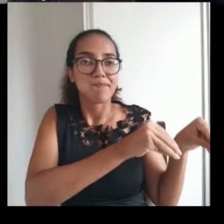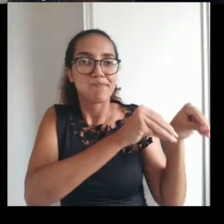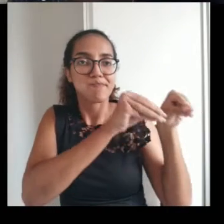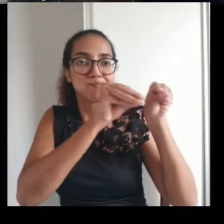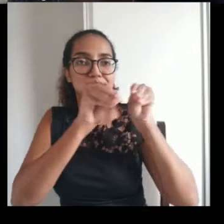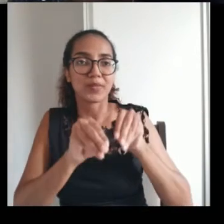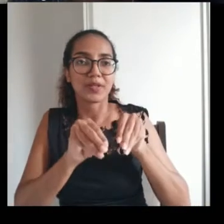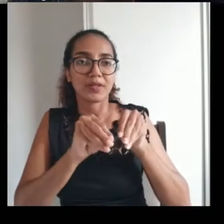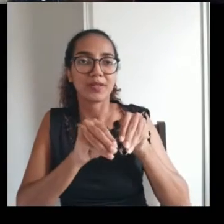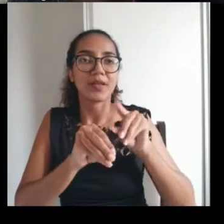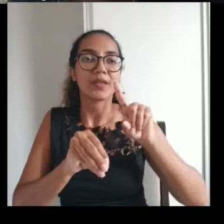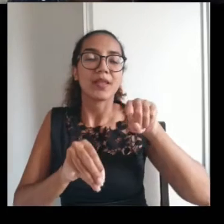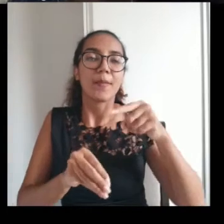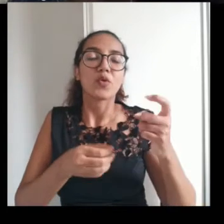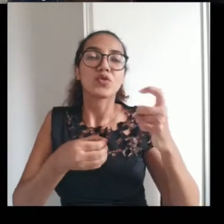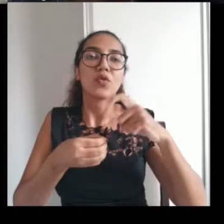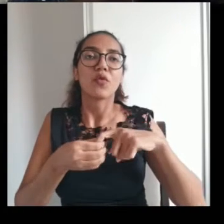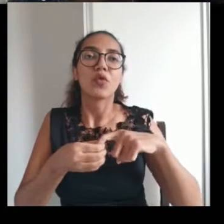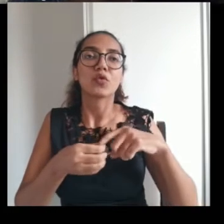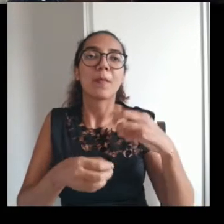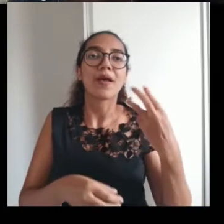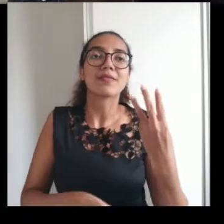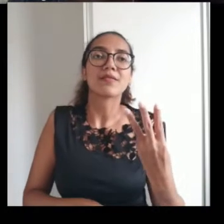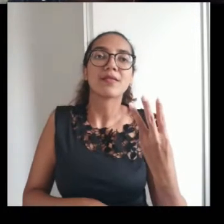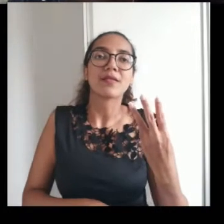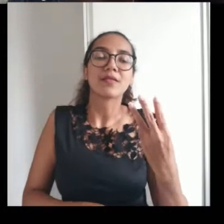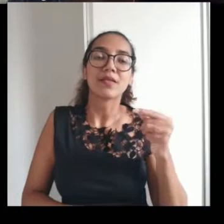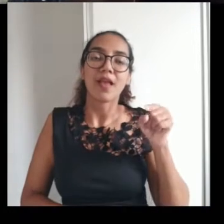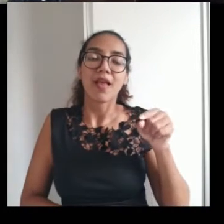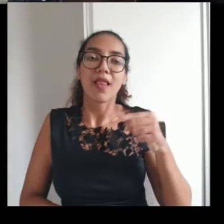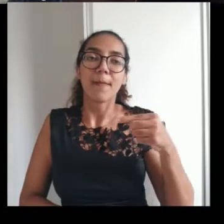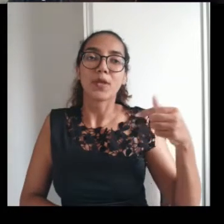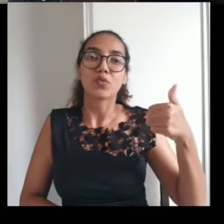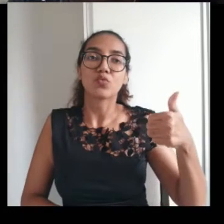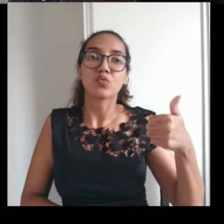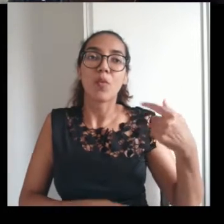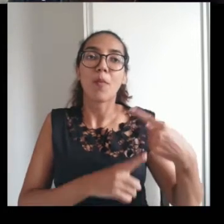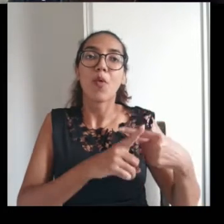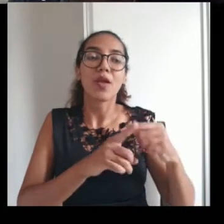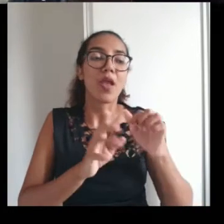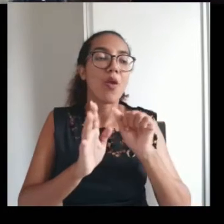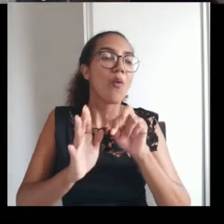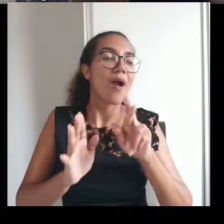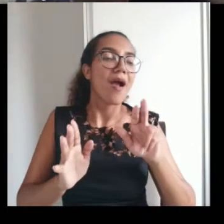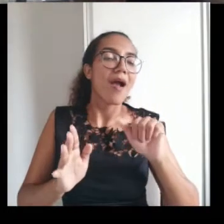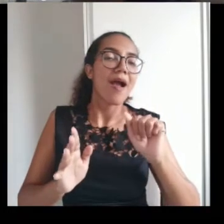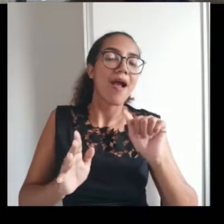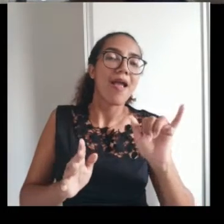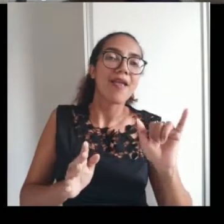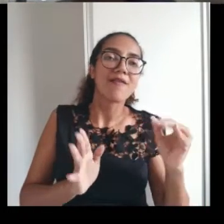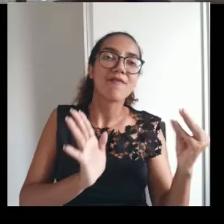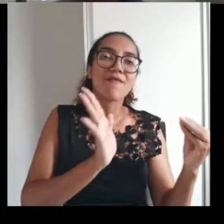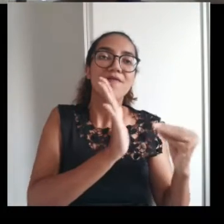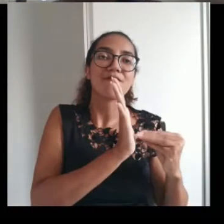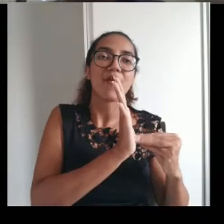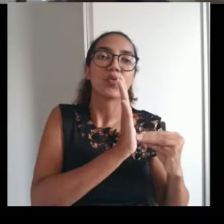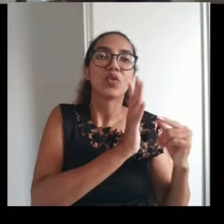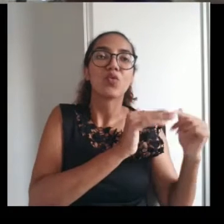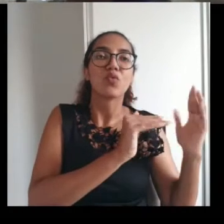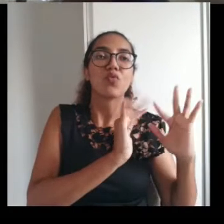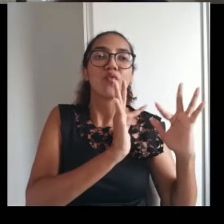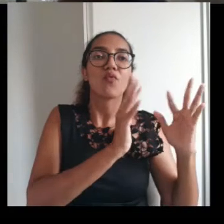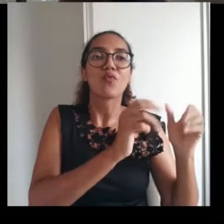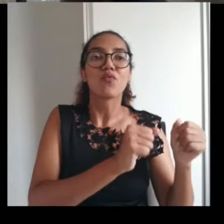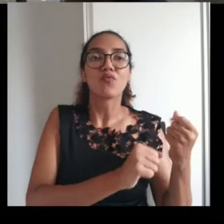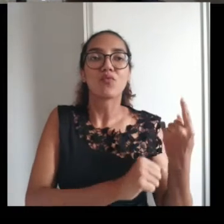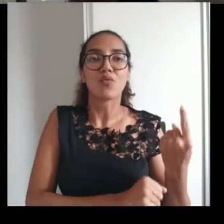ser 3, que é ela menos 1, justamente porque o array ficou com uma conta a menos. Então, eu não preciso fazer... Imagine que eu tenho um